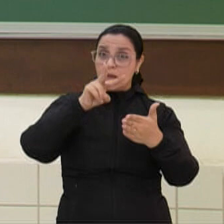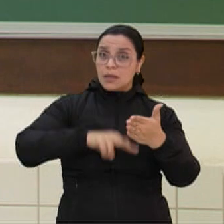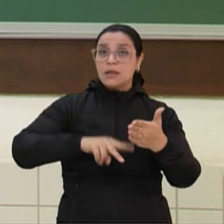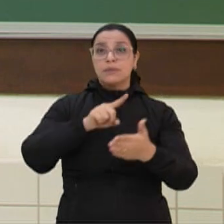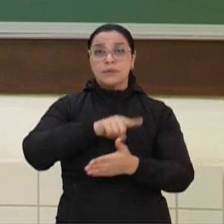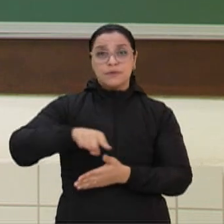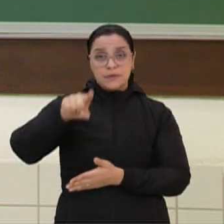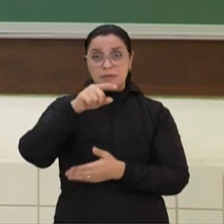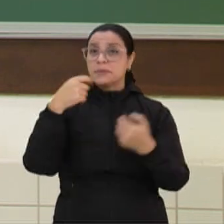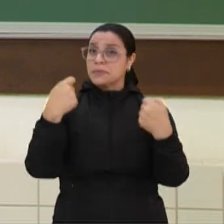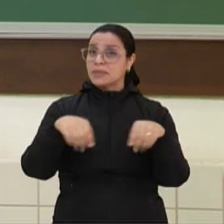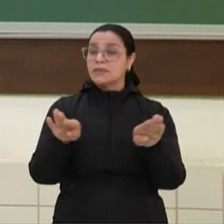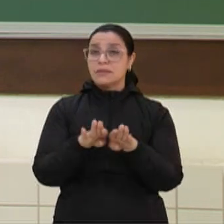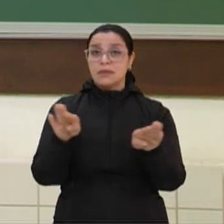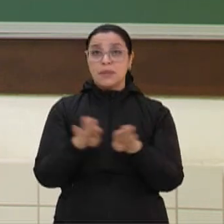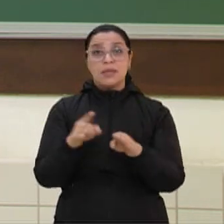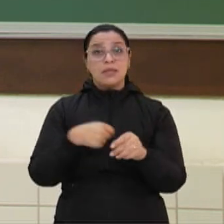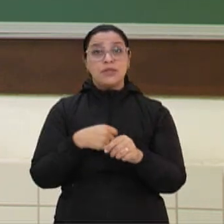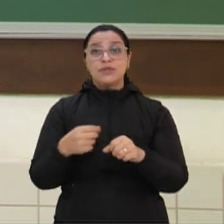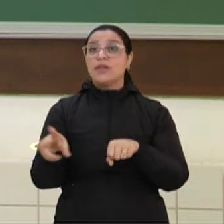de vocês, que isso